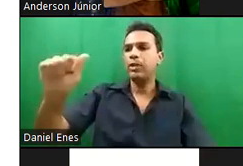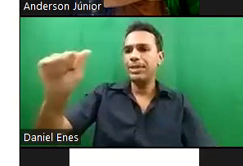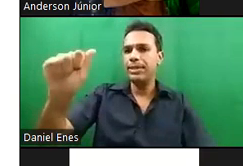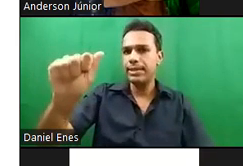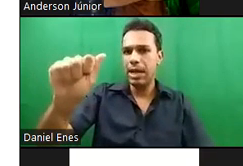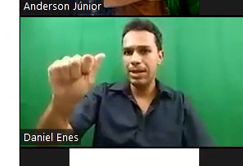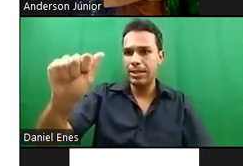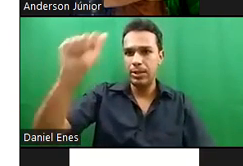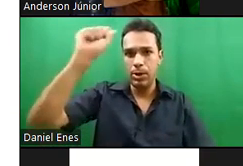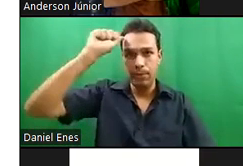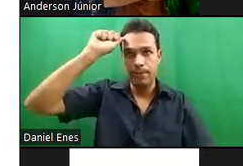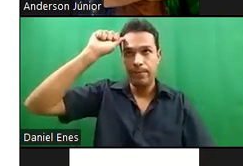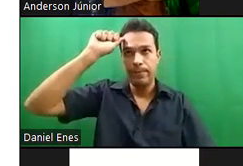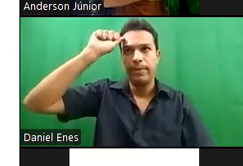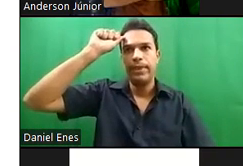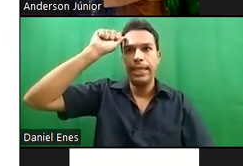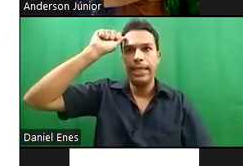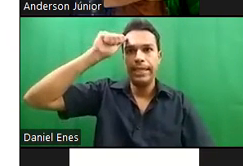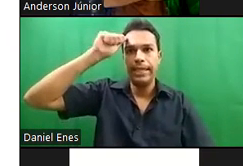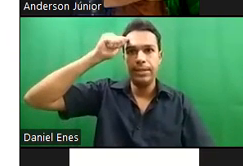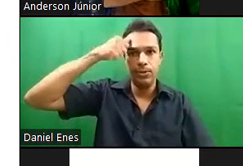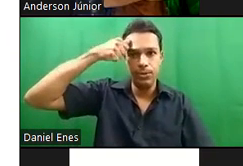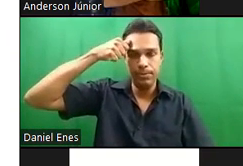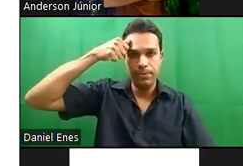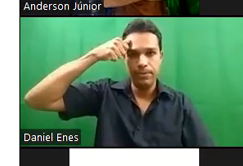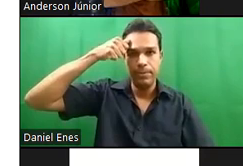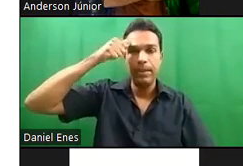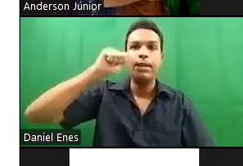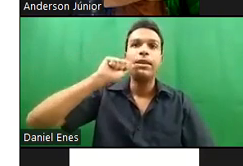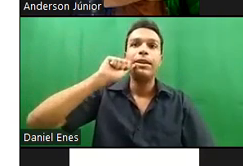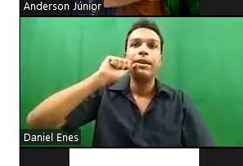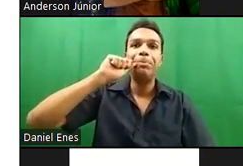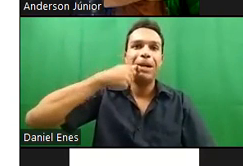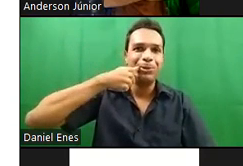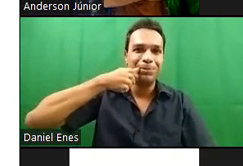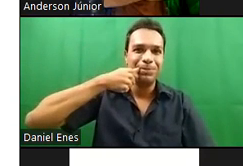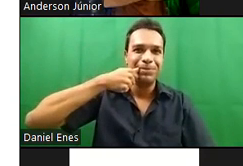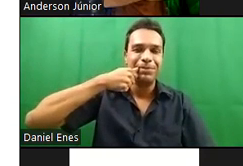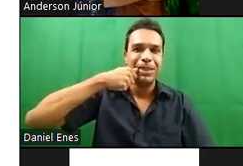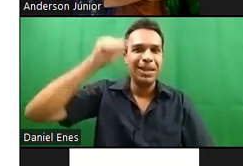tenho esse sinal aqui, ó, negro e pão.